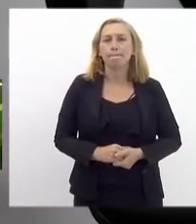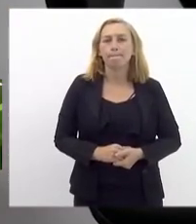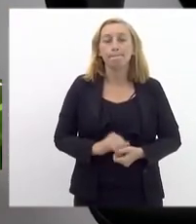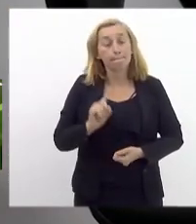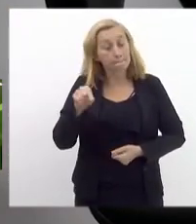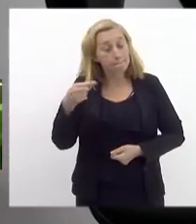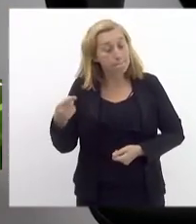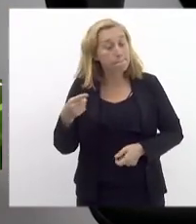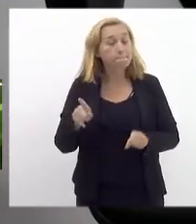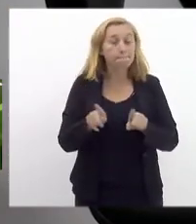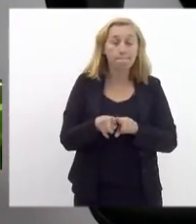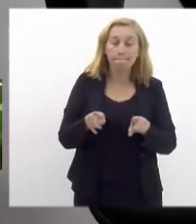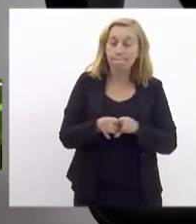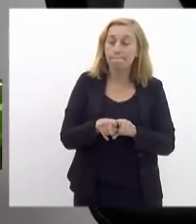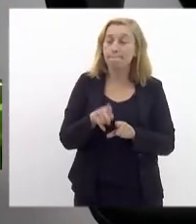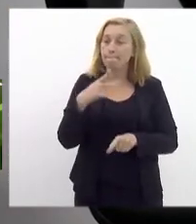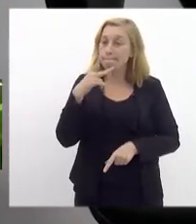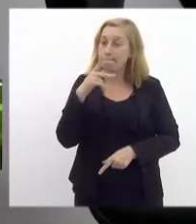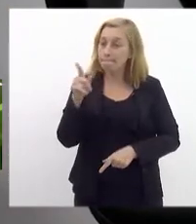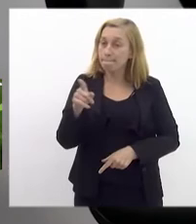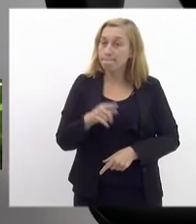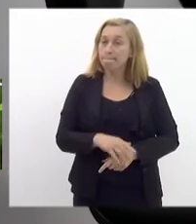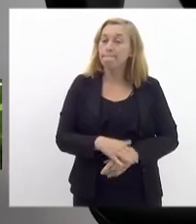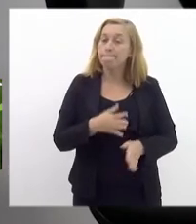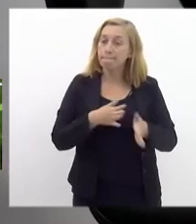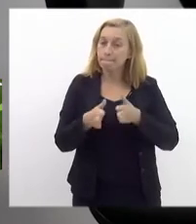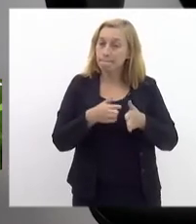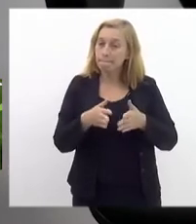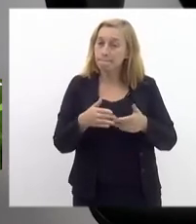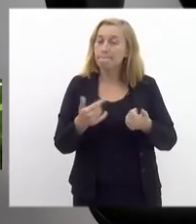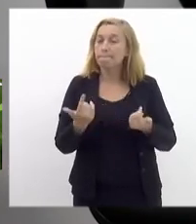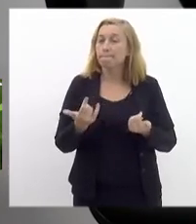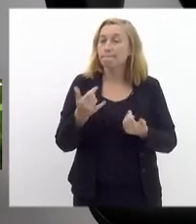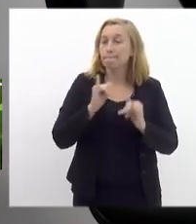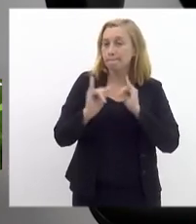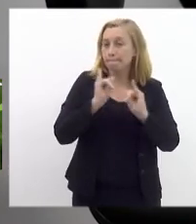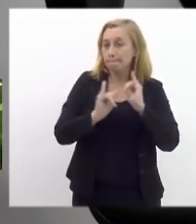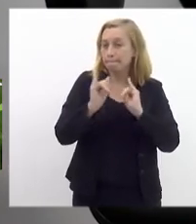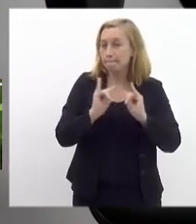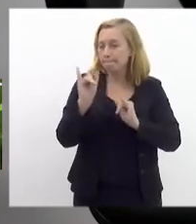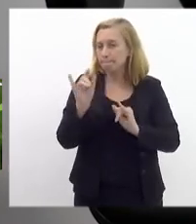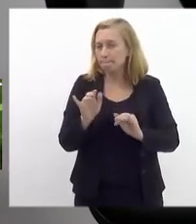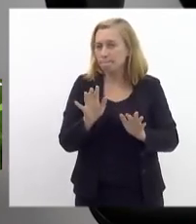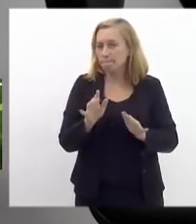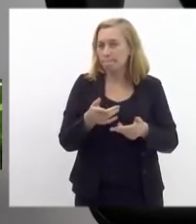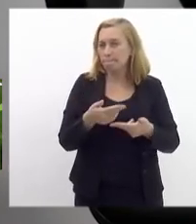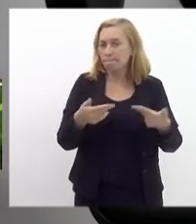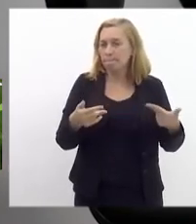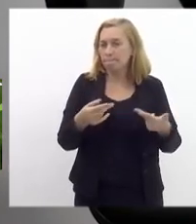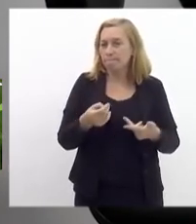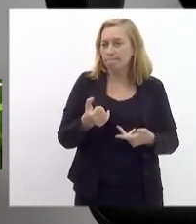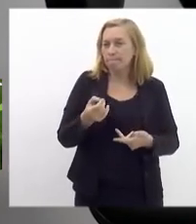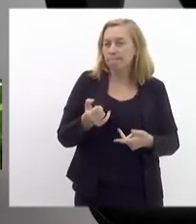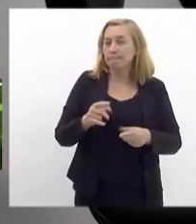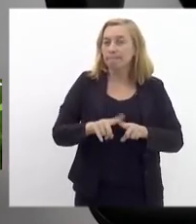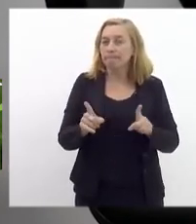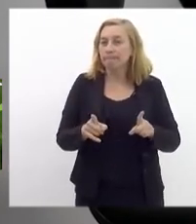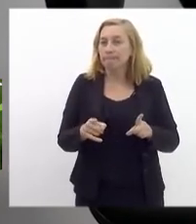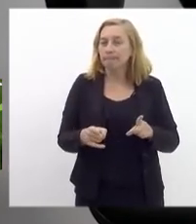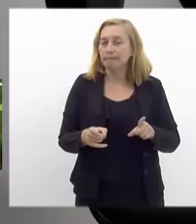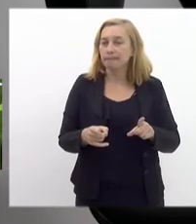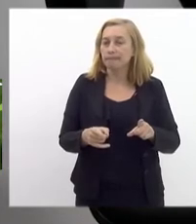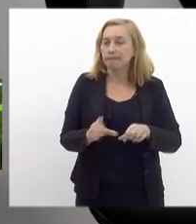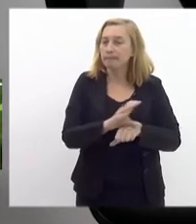Outro ponto que está mencionado lá também é de acesso a informações, que depois são detalhes menores. Mas eu acho que a Constituição do Estado do Rio de Janeiro